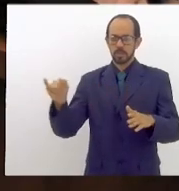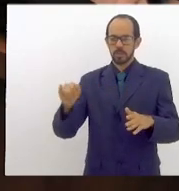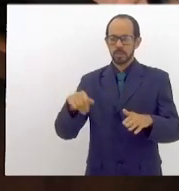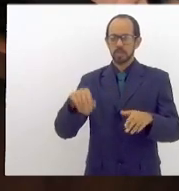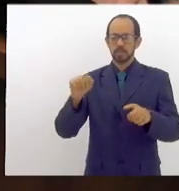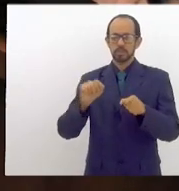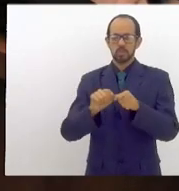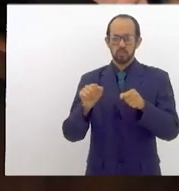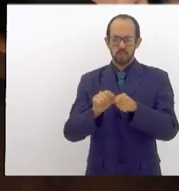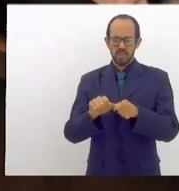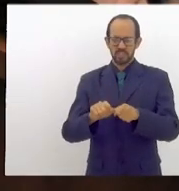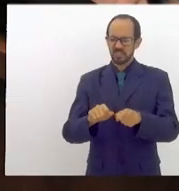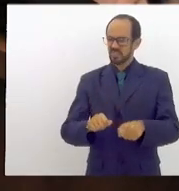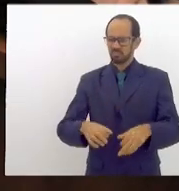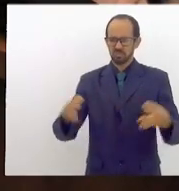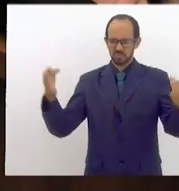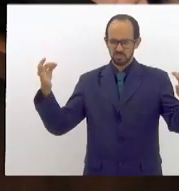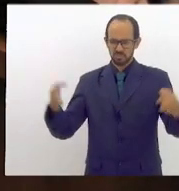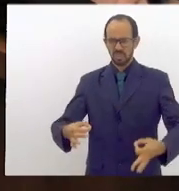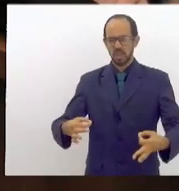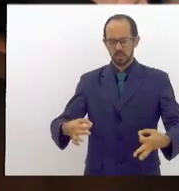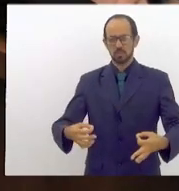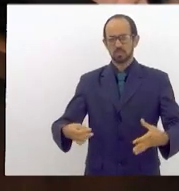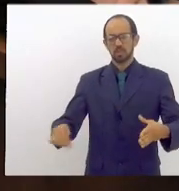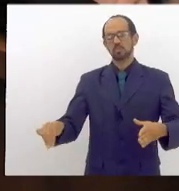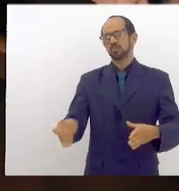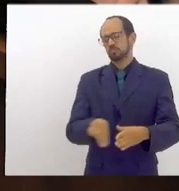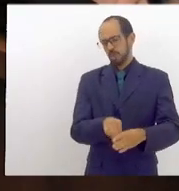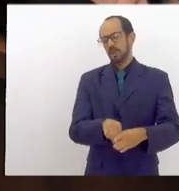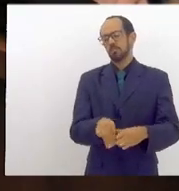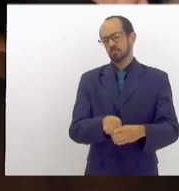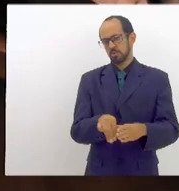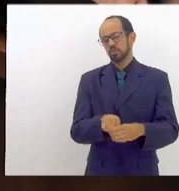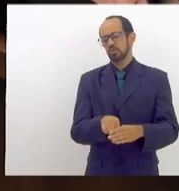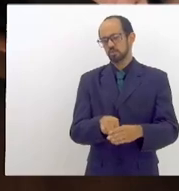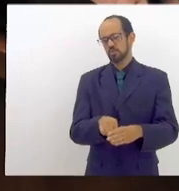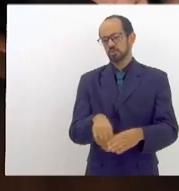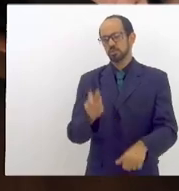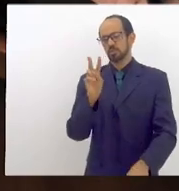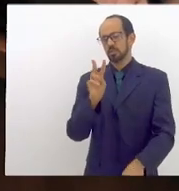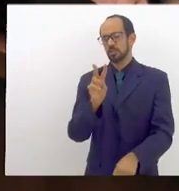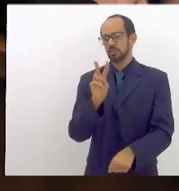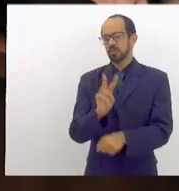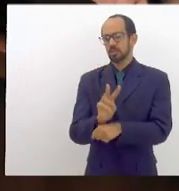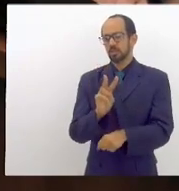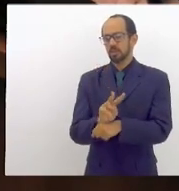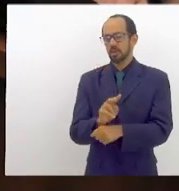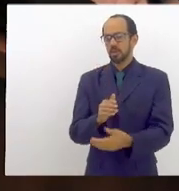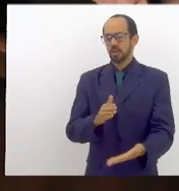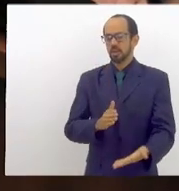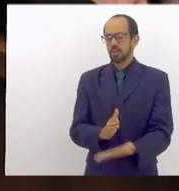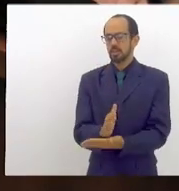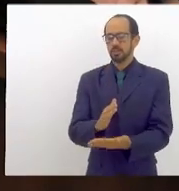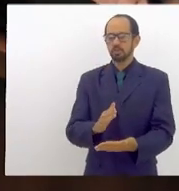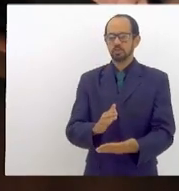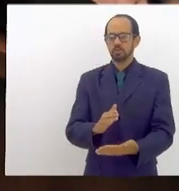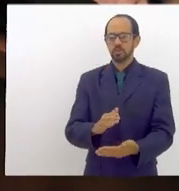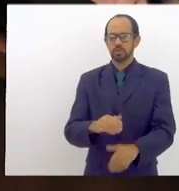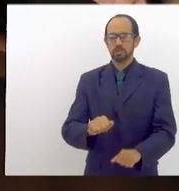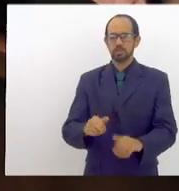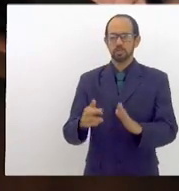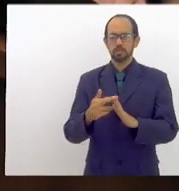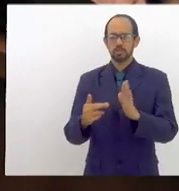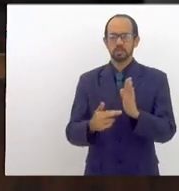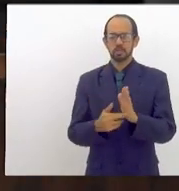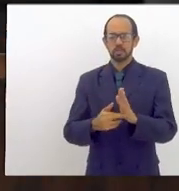levado o efeito pelos membros que estão defendendo a aprovação do relatório final muito